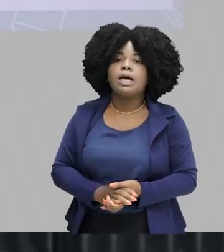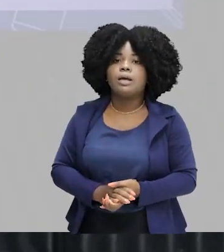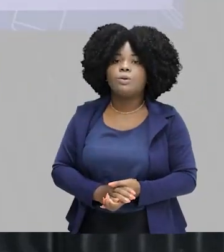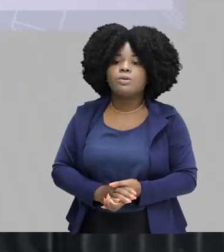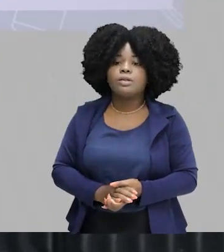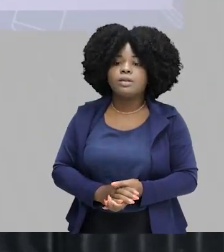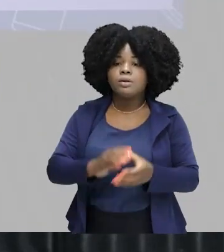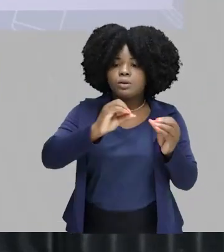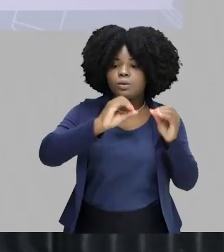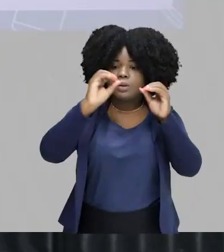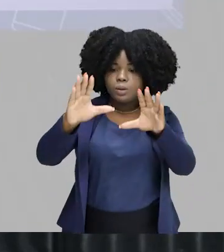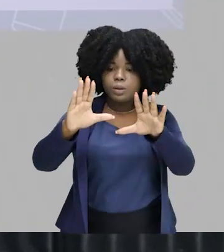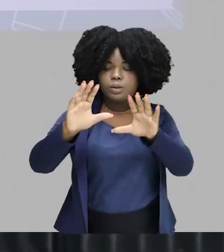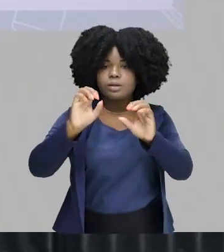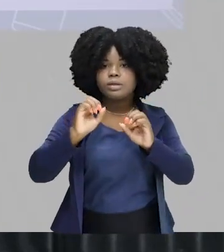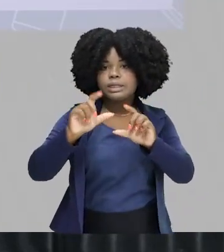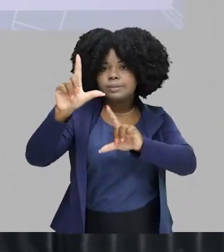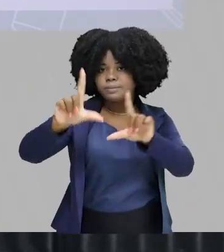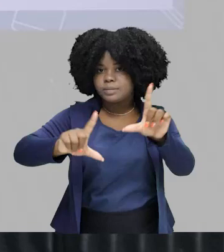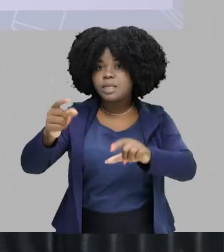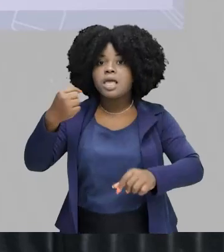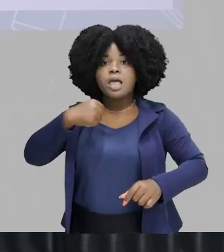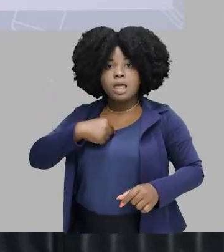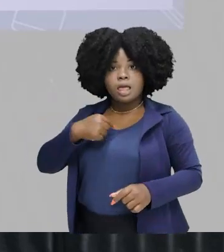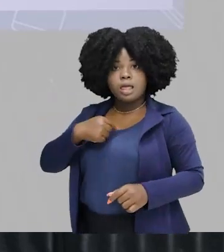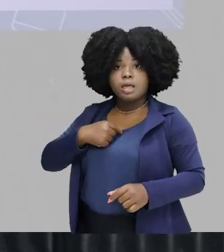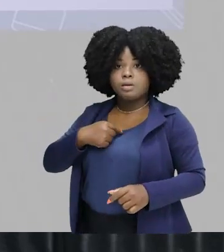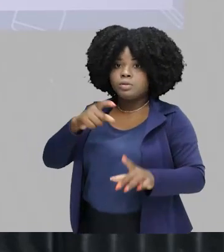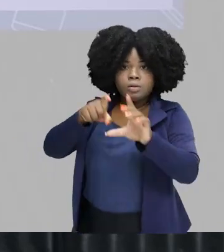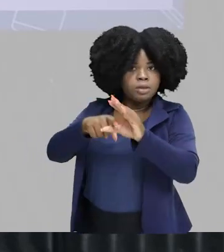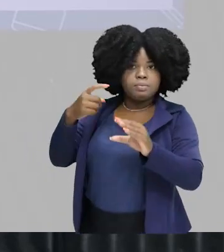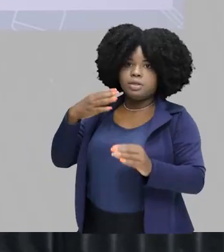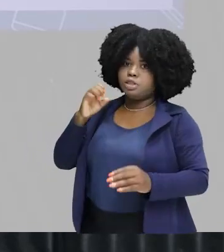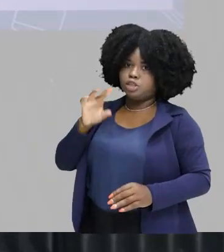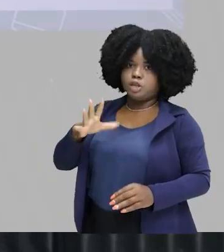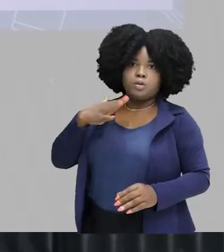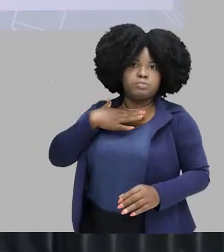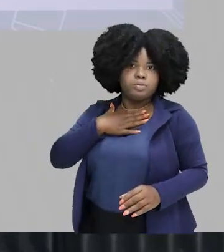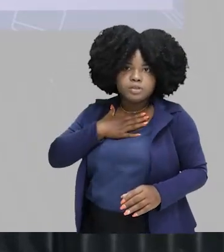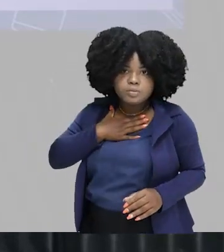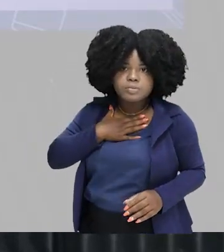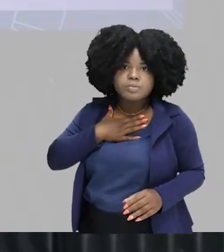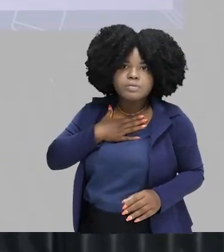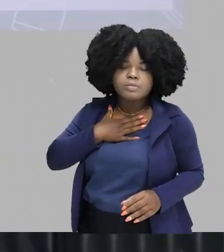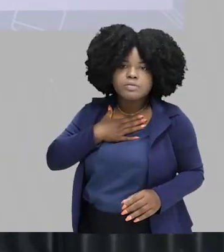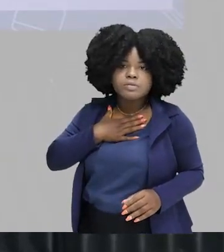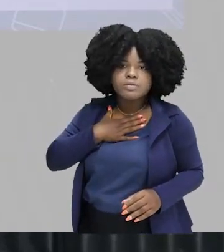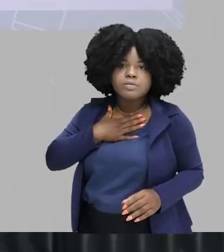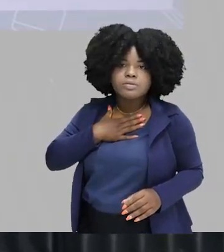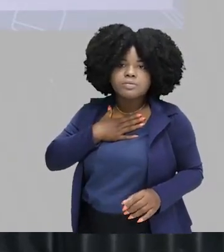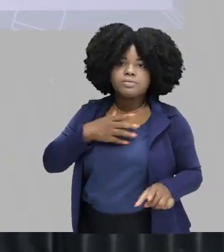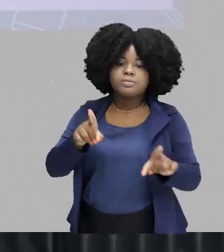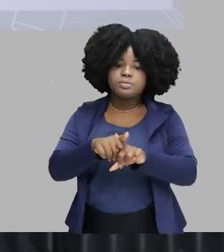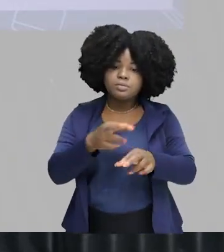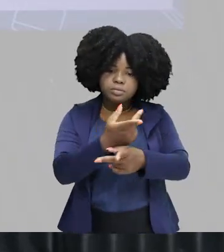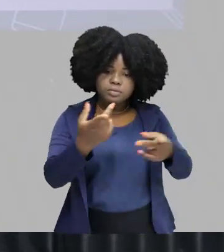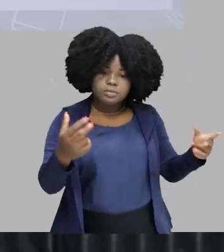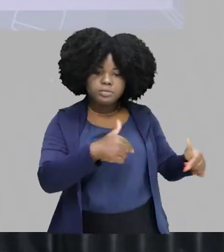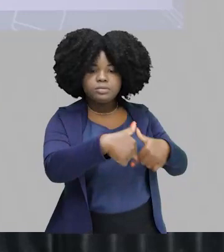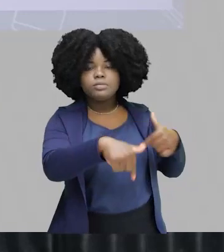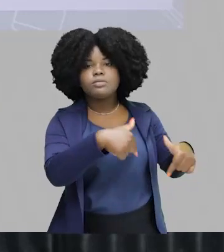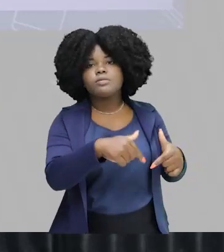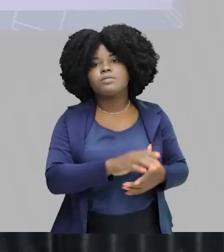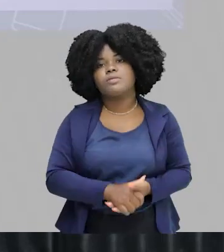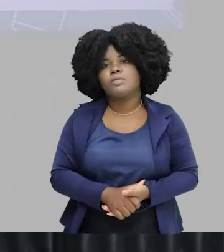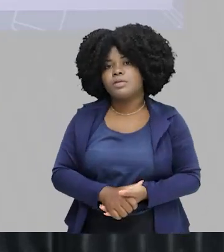uma parte do processo, que é transmitir aqui o conteúdo de sociologia. Mas cada um vai ter a sua função e se todo mundo conseguir